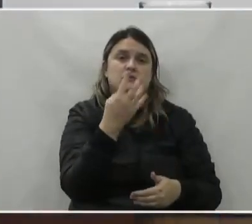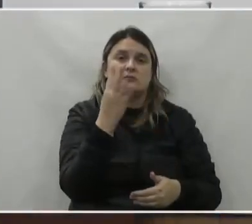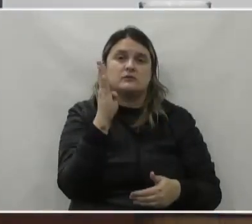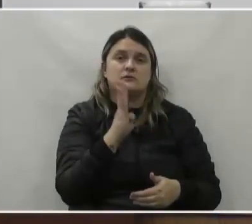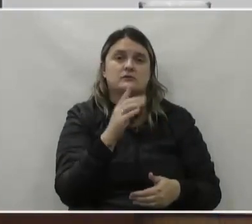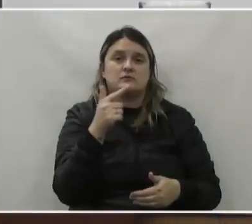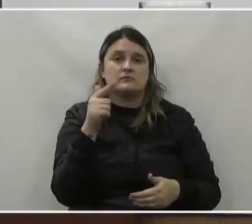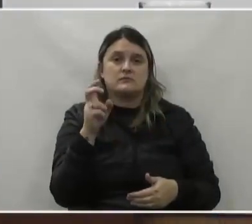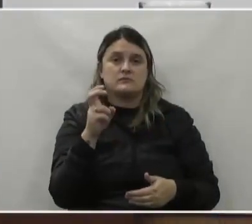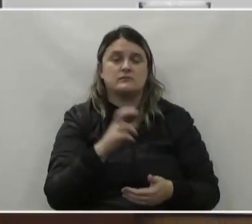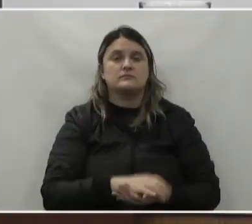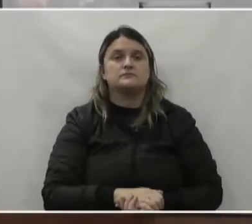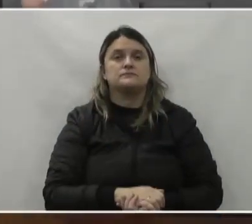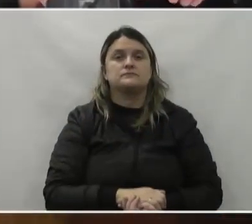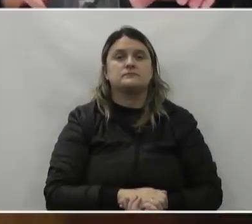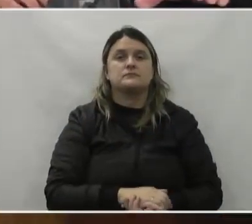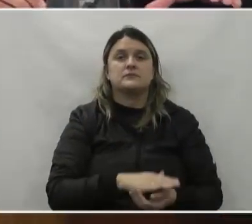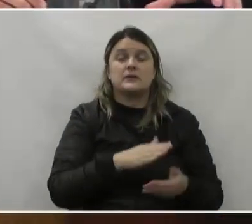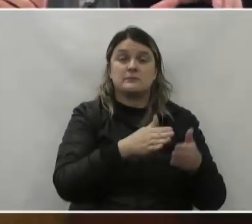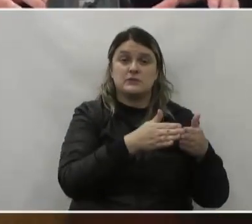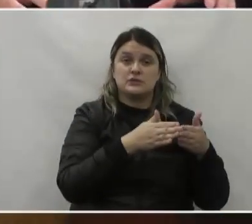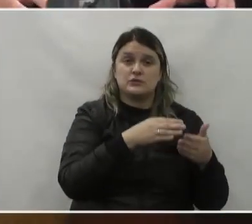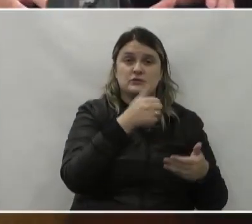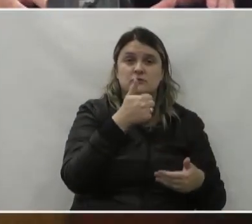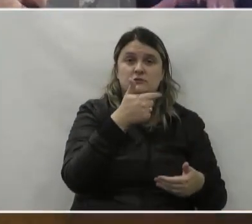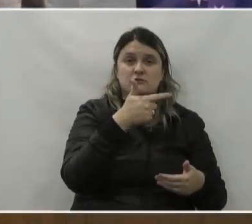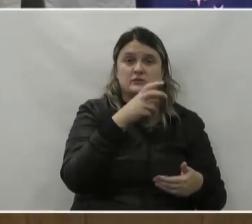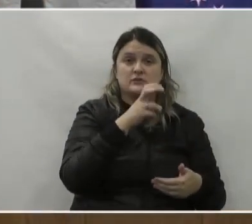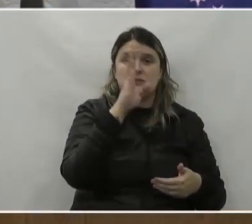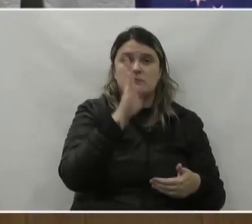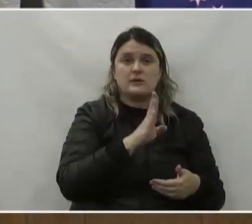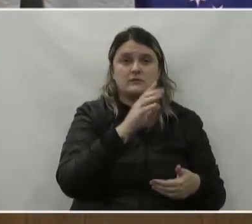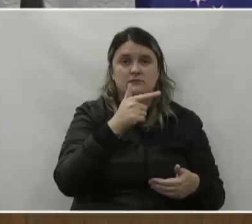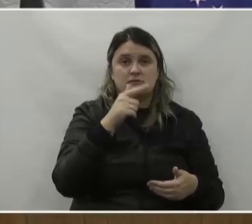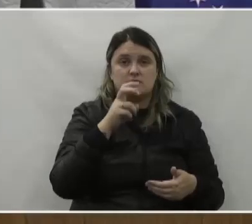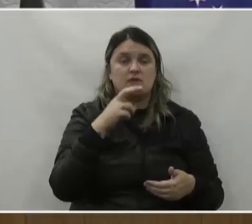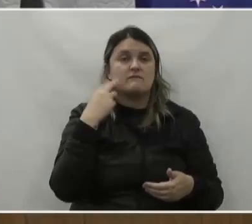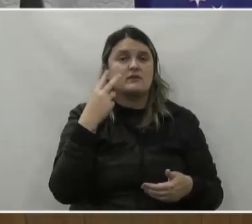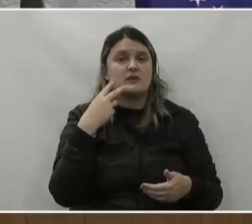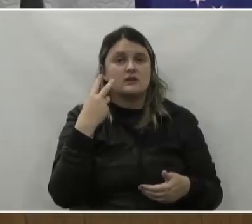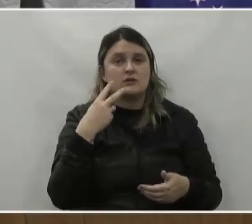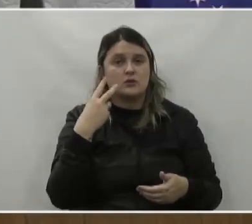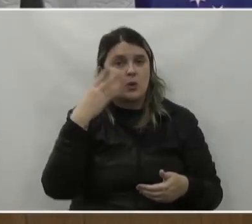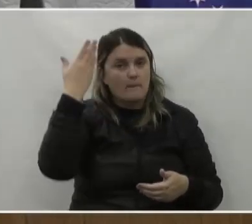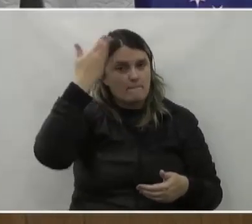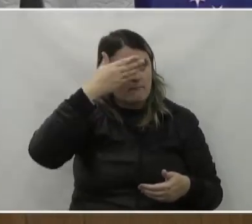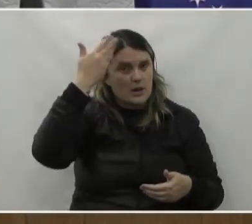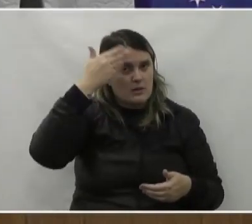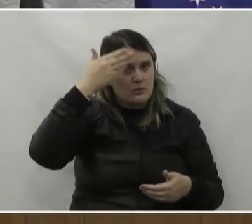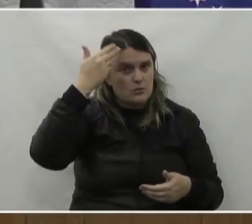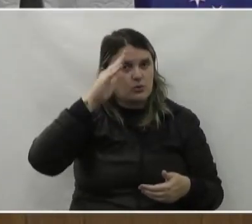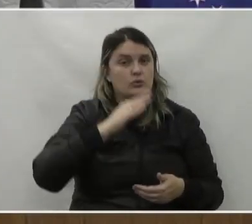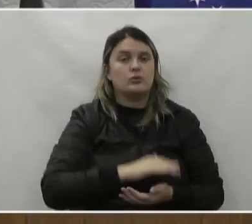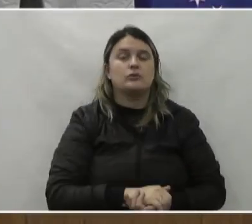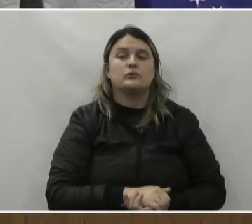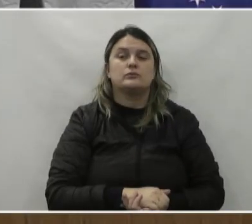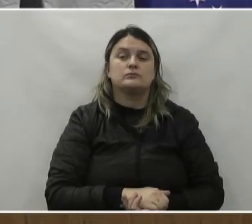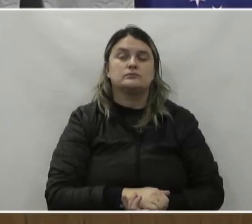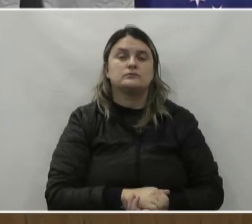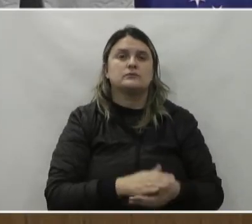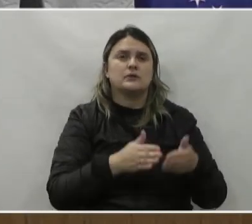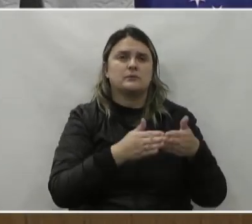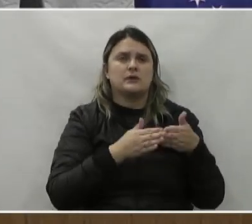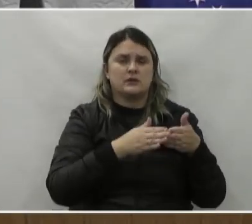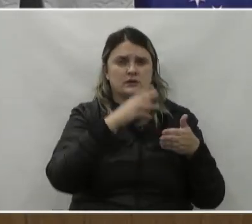124/2025. Requerimento número 125/2025 do vereador Valdir Luiz Cortellini ao